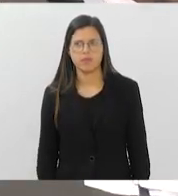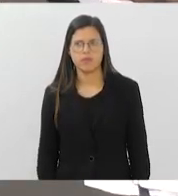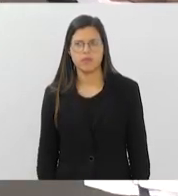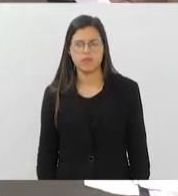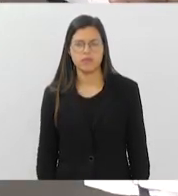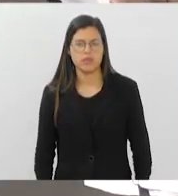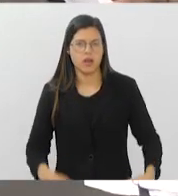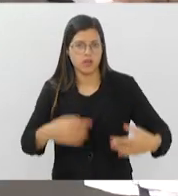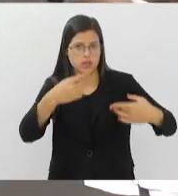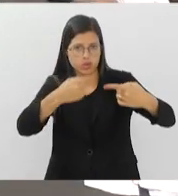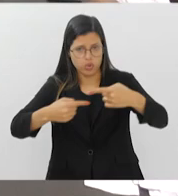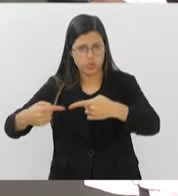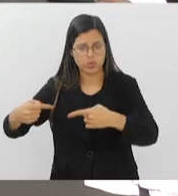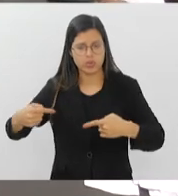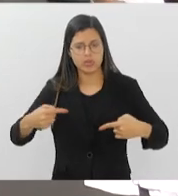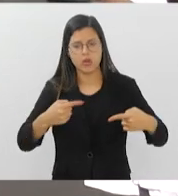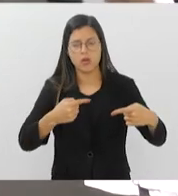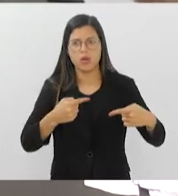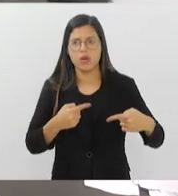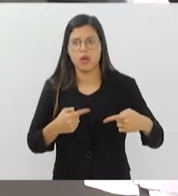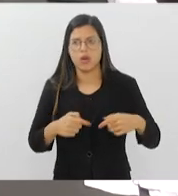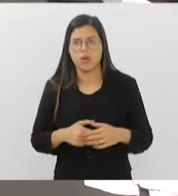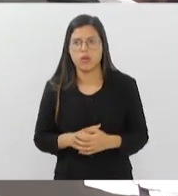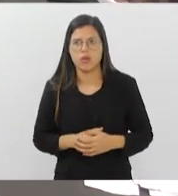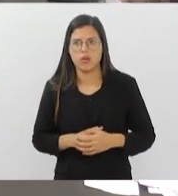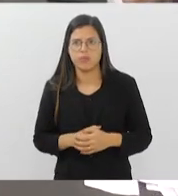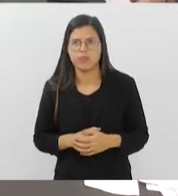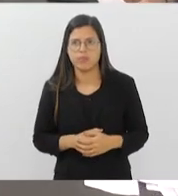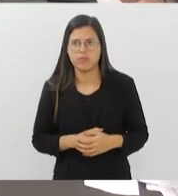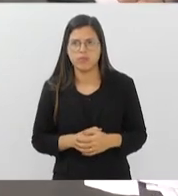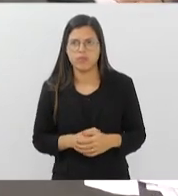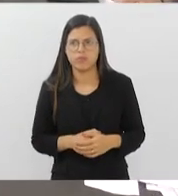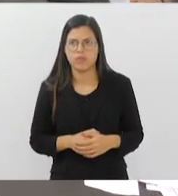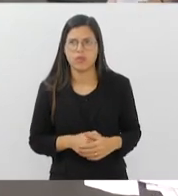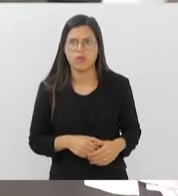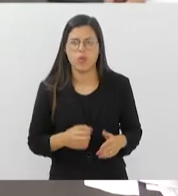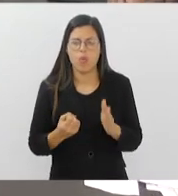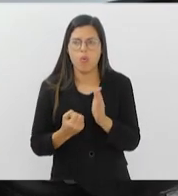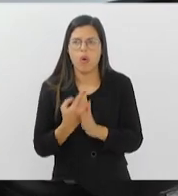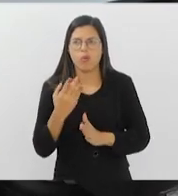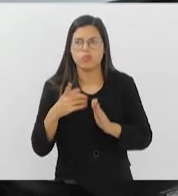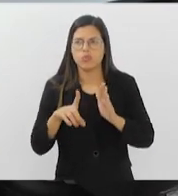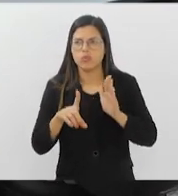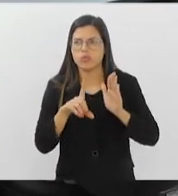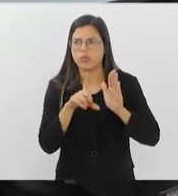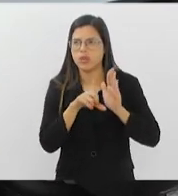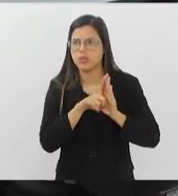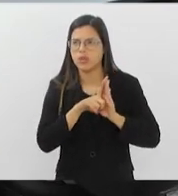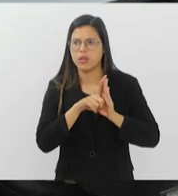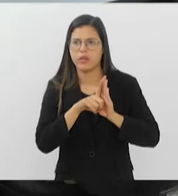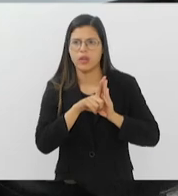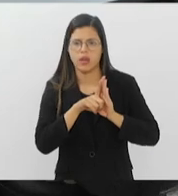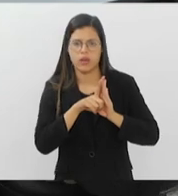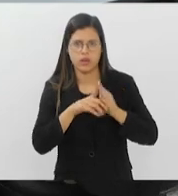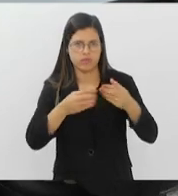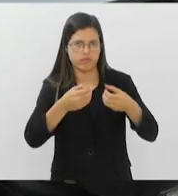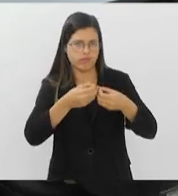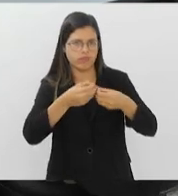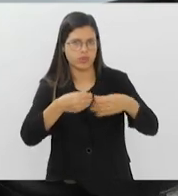Em discussão, eu não sei nem quem é o autor da lei, mas... Não, o da eventual